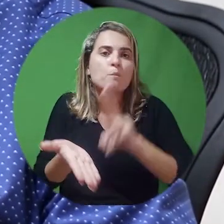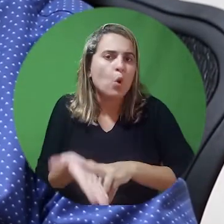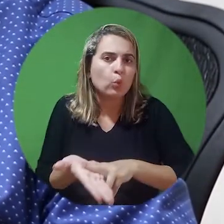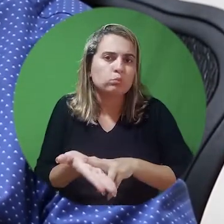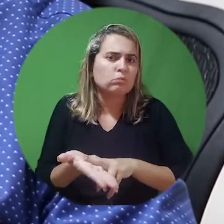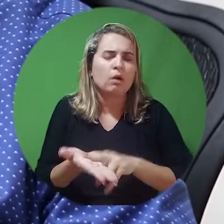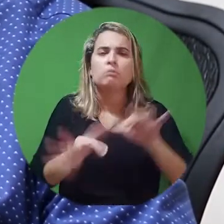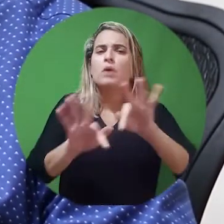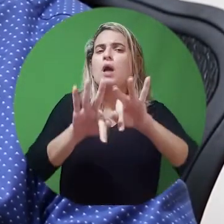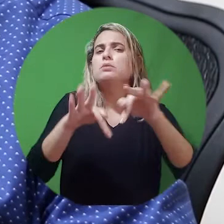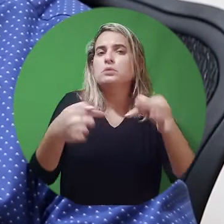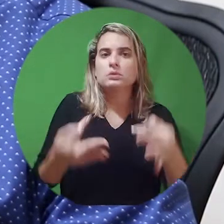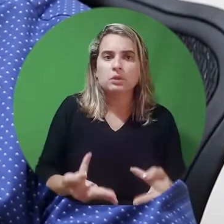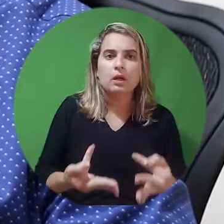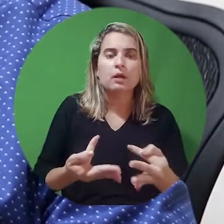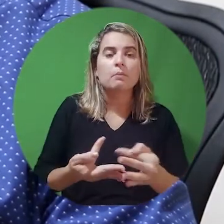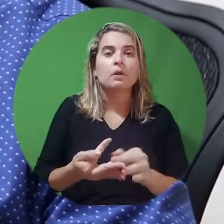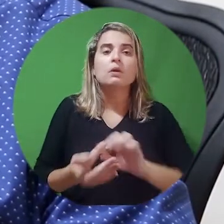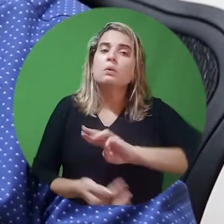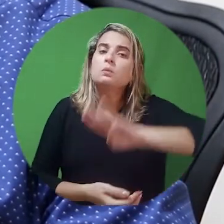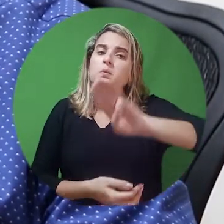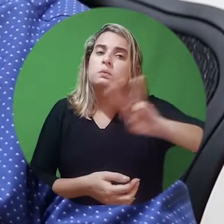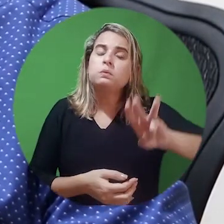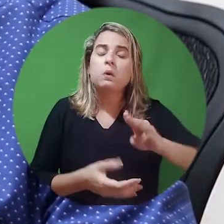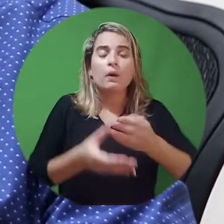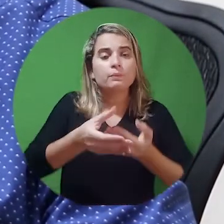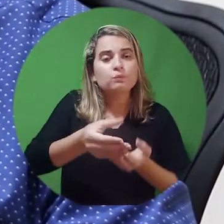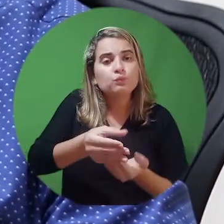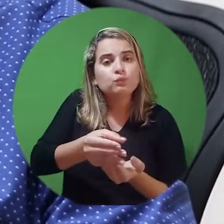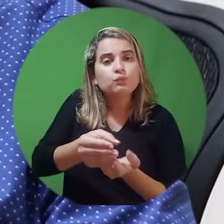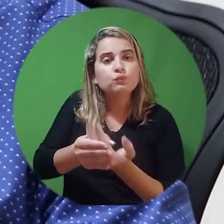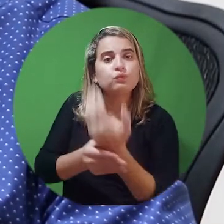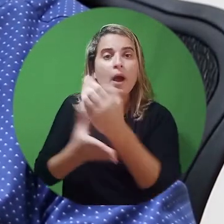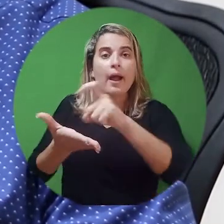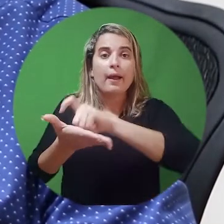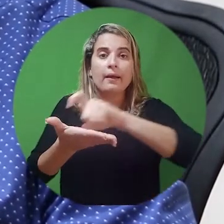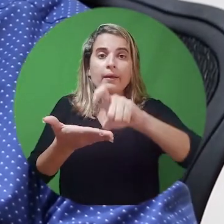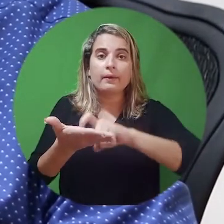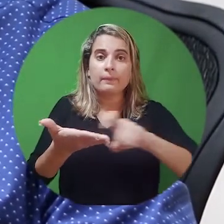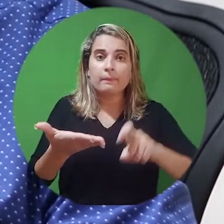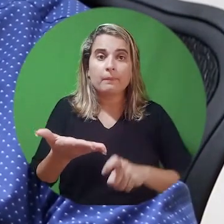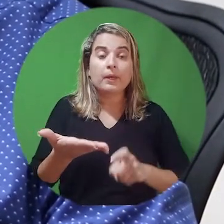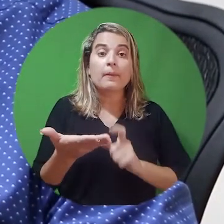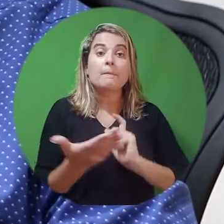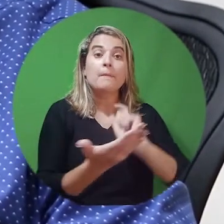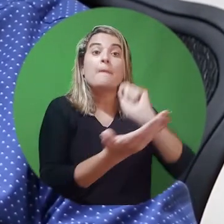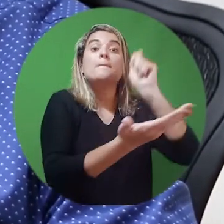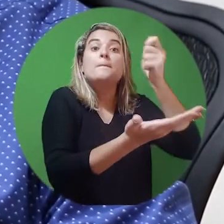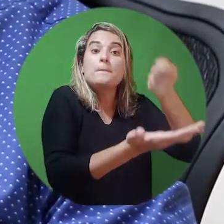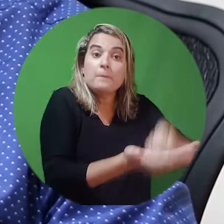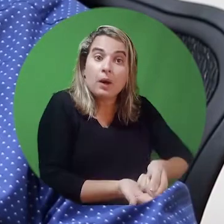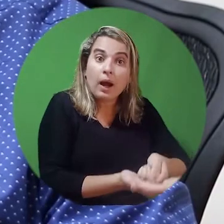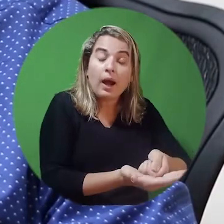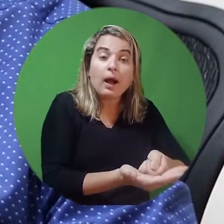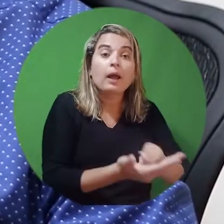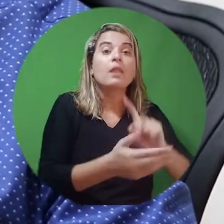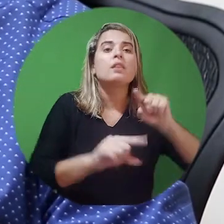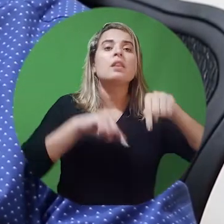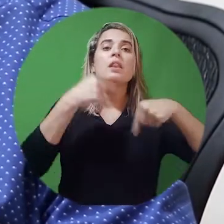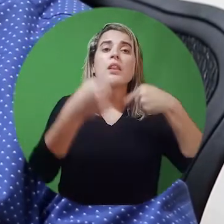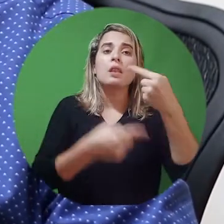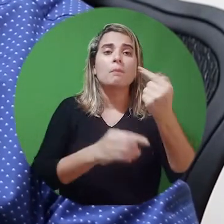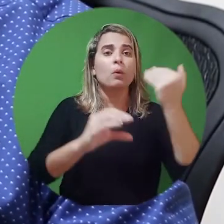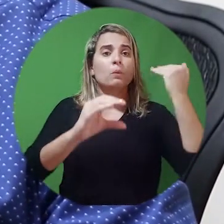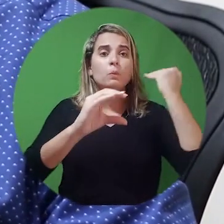pendente ele vai entrar lá e vai emitir uma sua guia de multa vai dizer que ele está com débito ele emite a guia